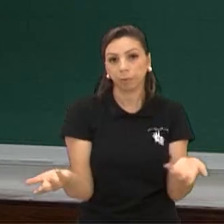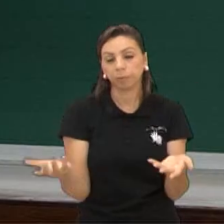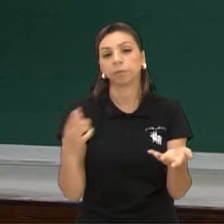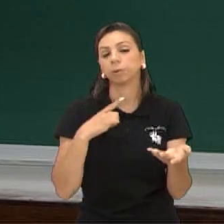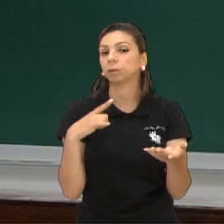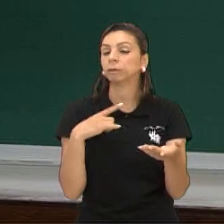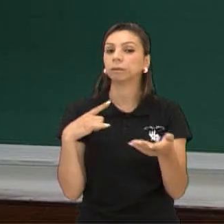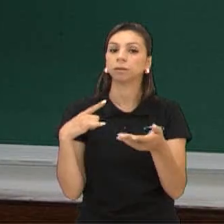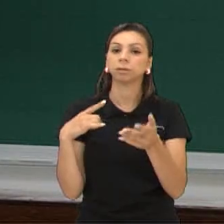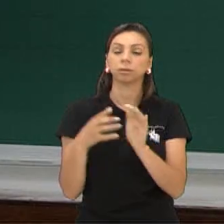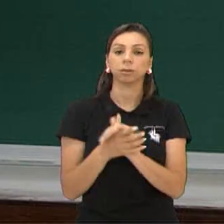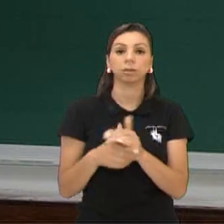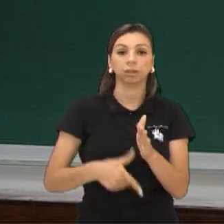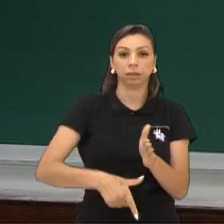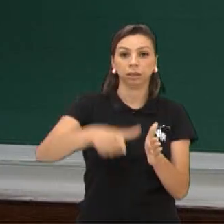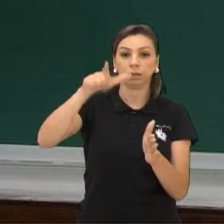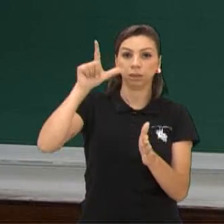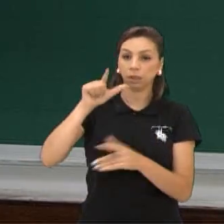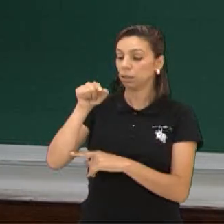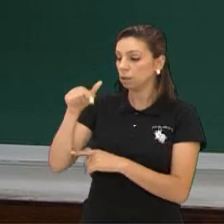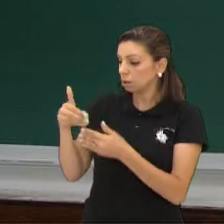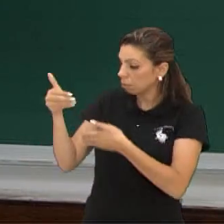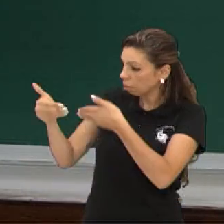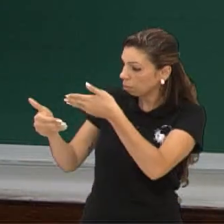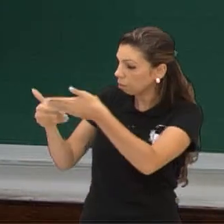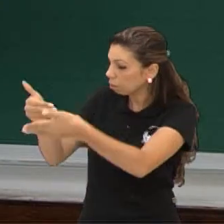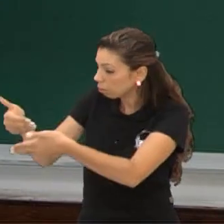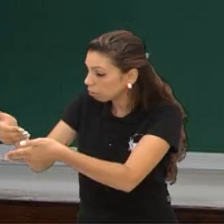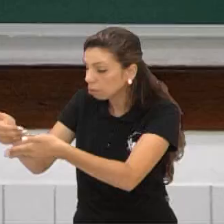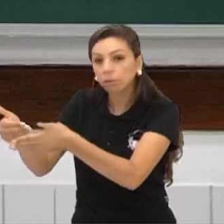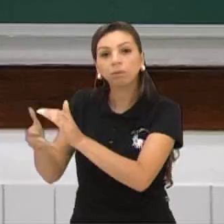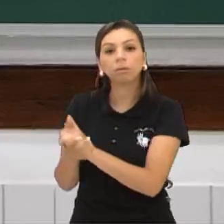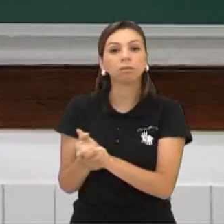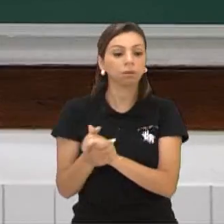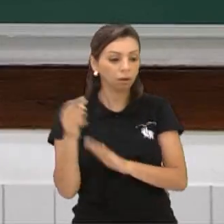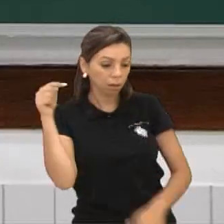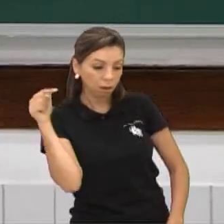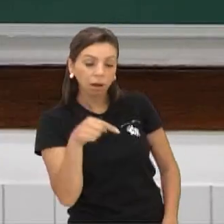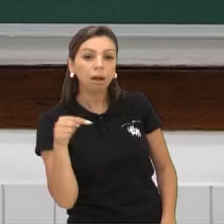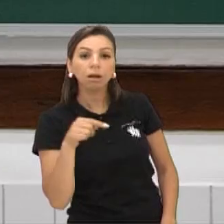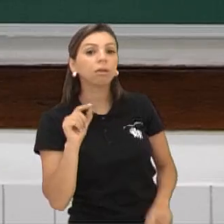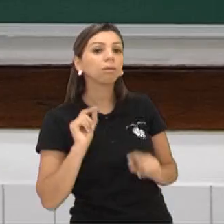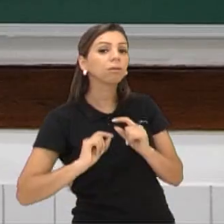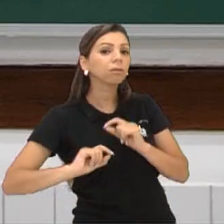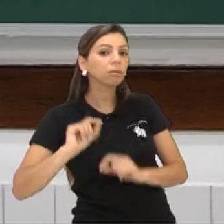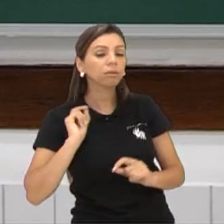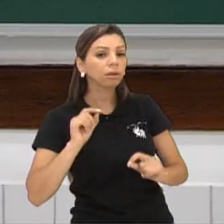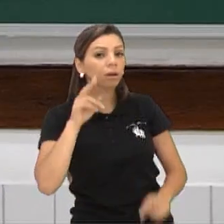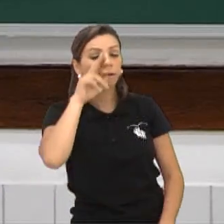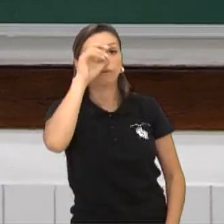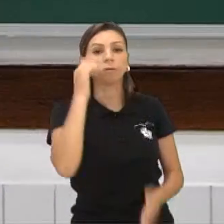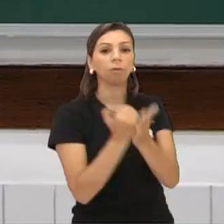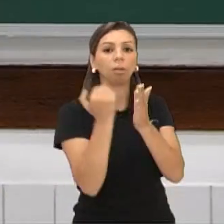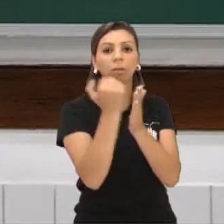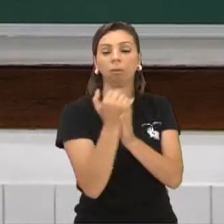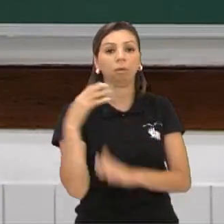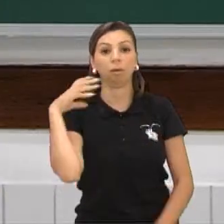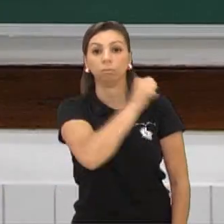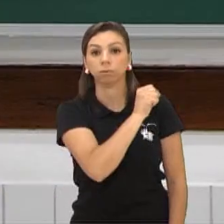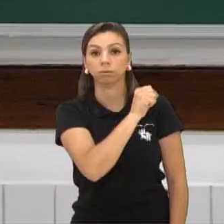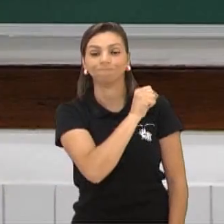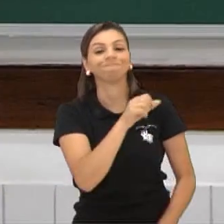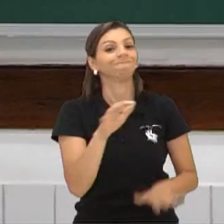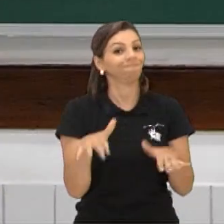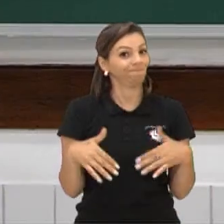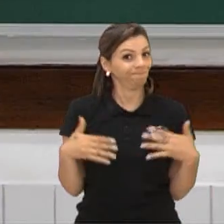ter tudo que antes e lá foi de maneira gradativa, visto aqui de maneira muito intensa e rápida. E